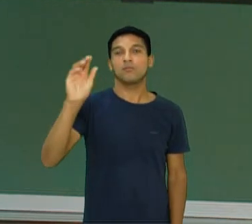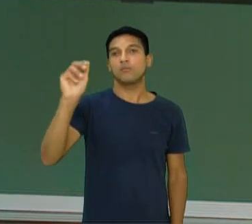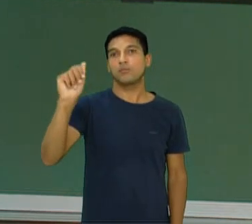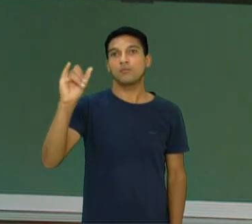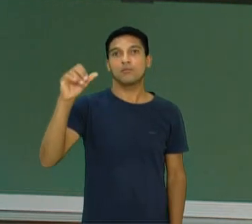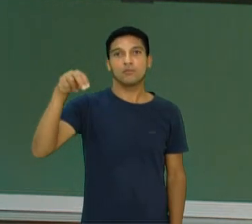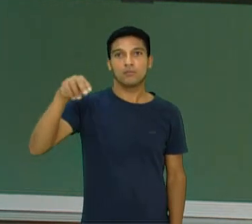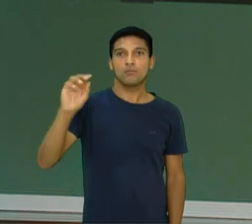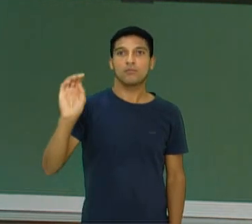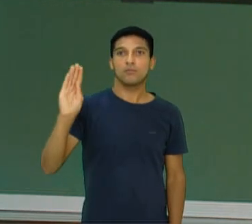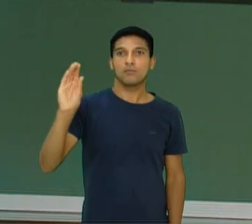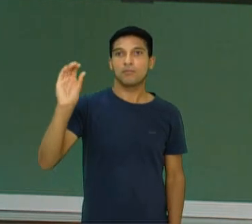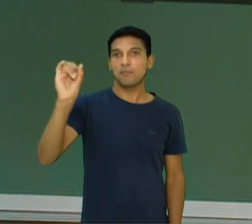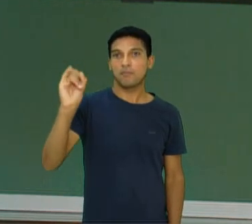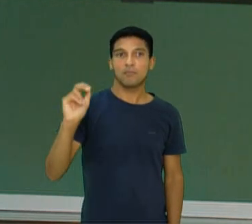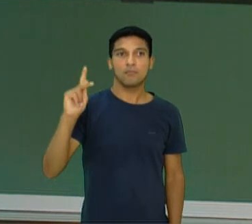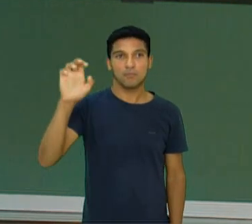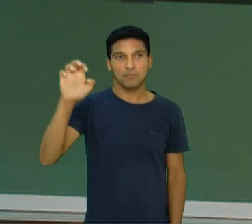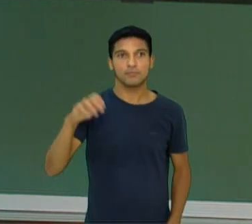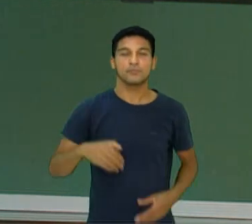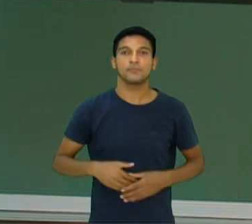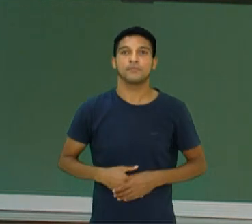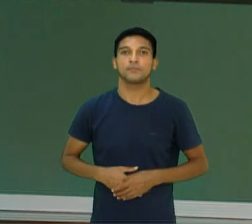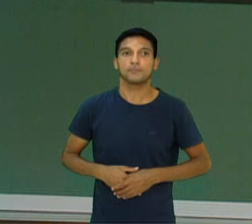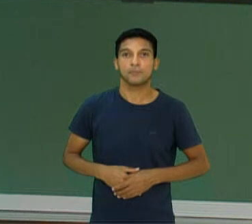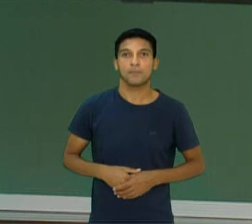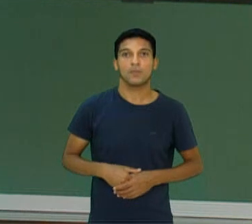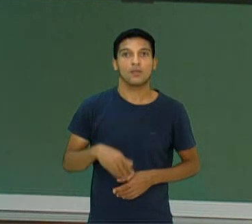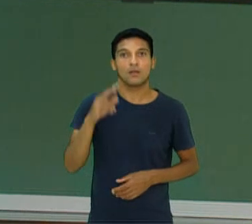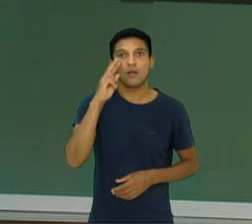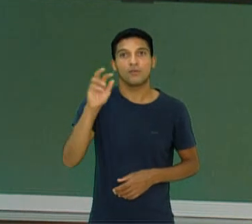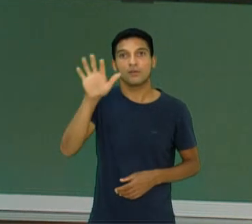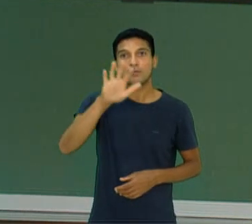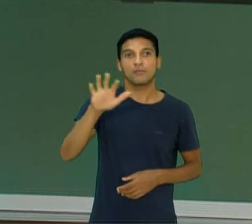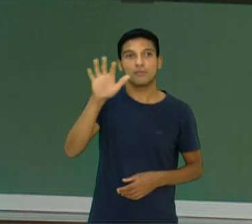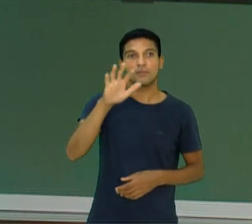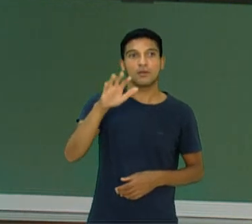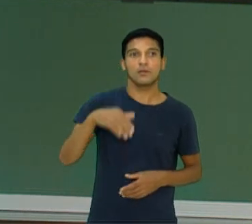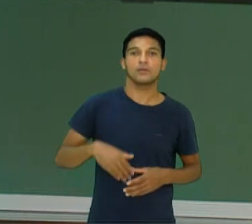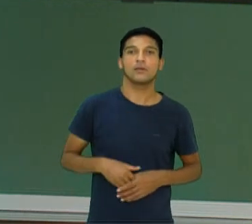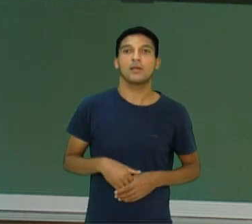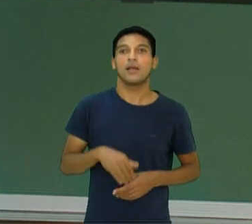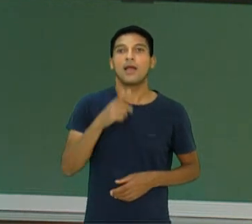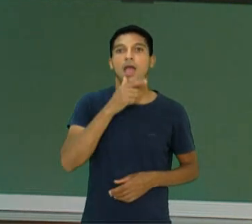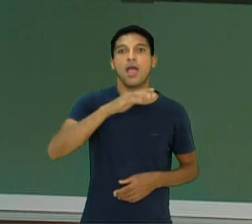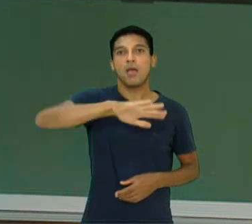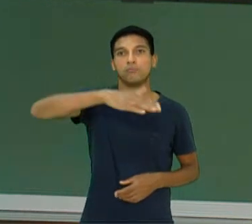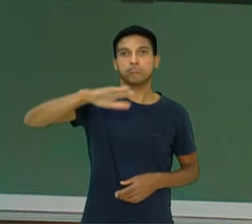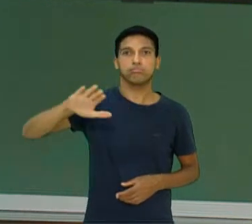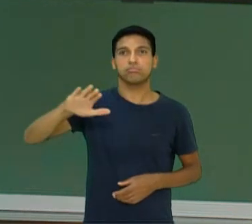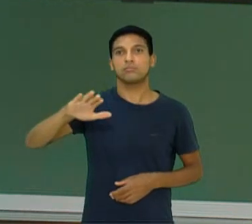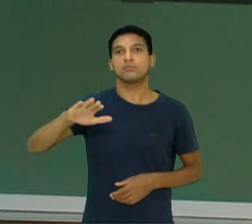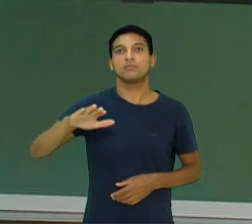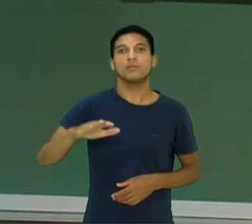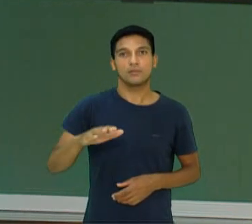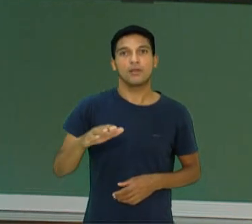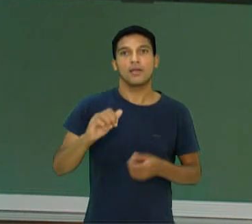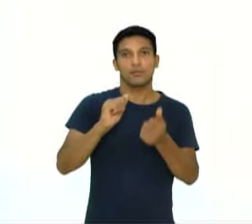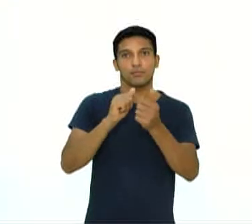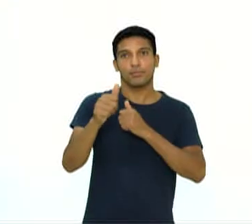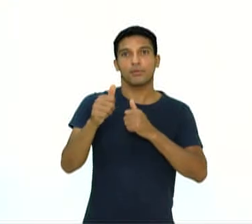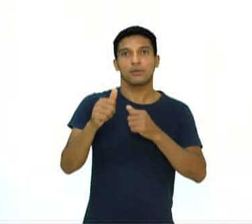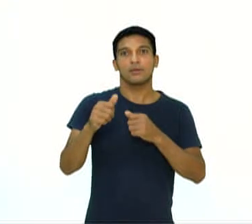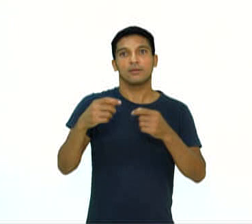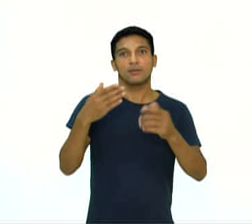nossas próximas aulas, tá? A natação em águas abertas, esse também é um esporte muito interessante,